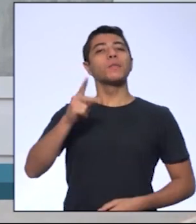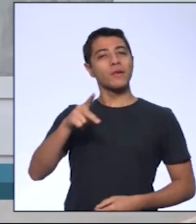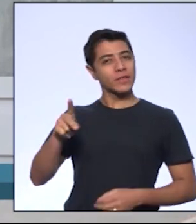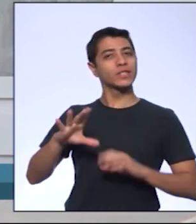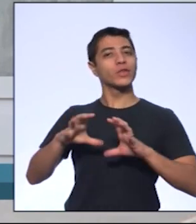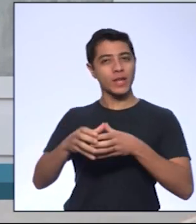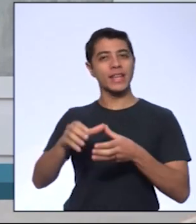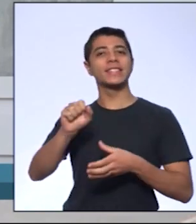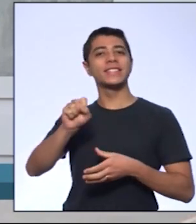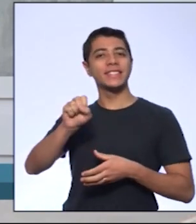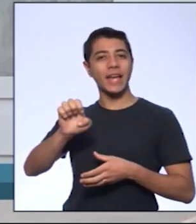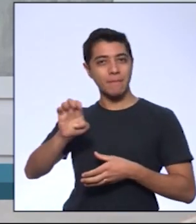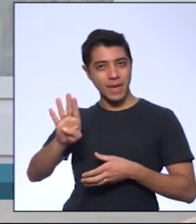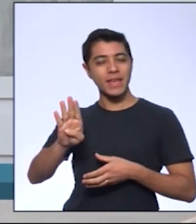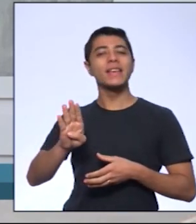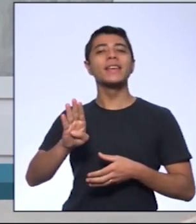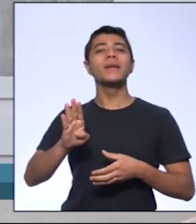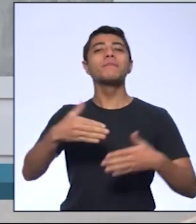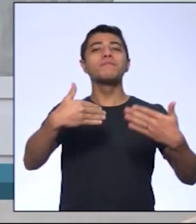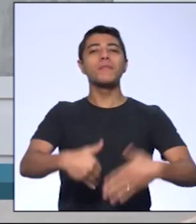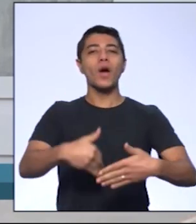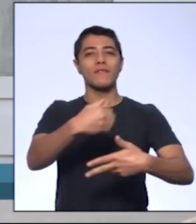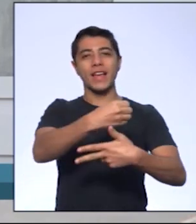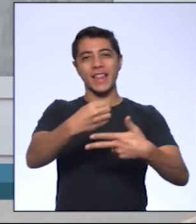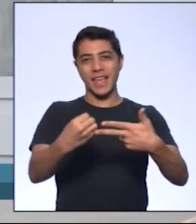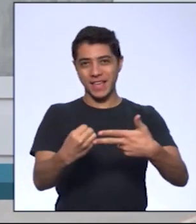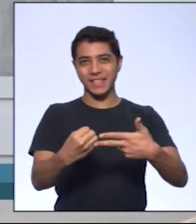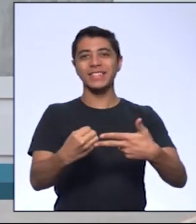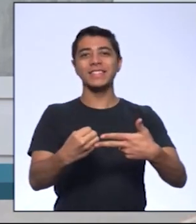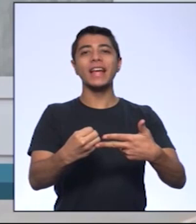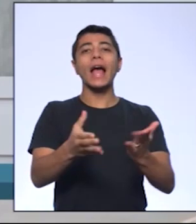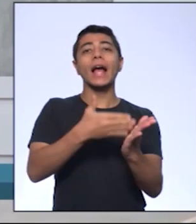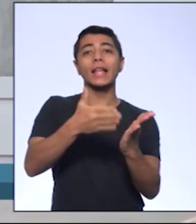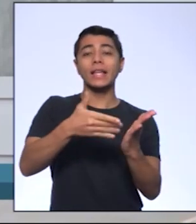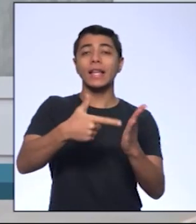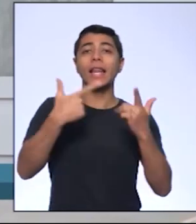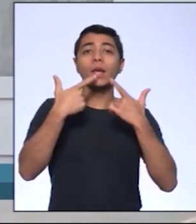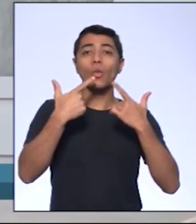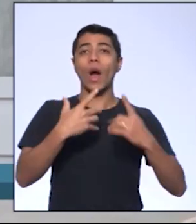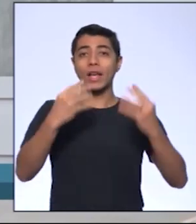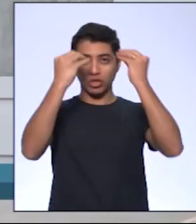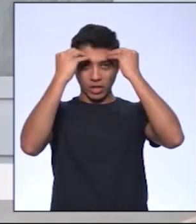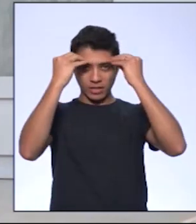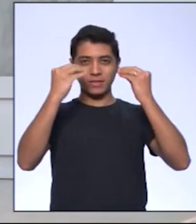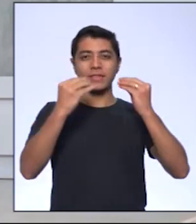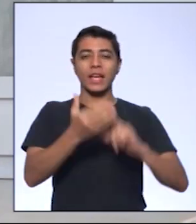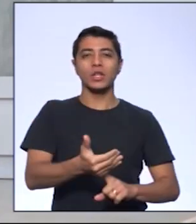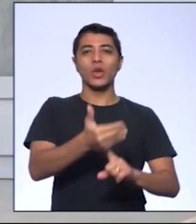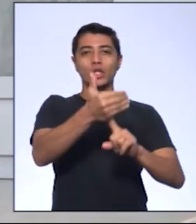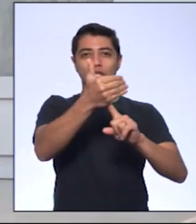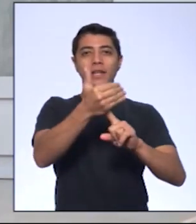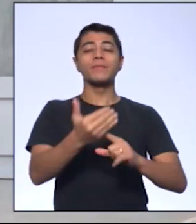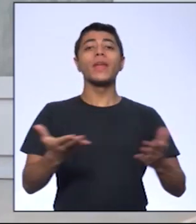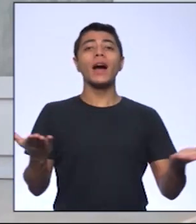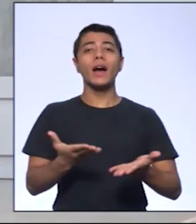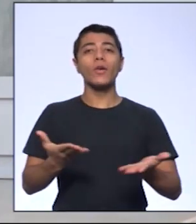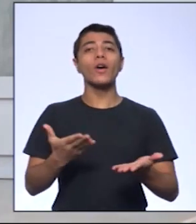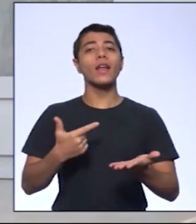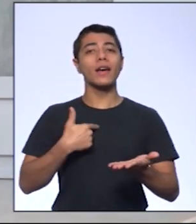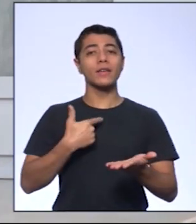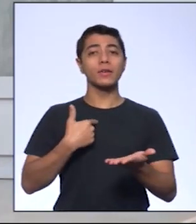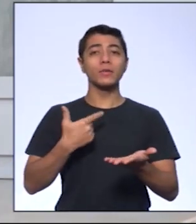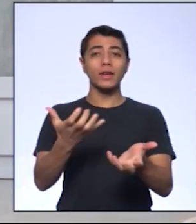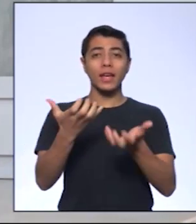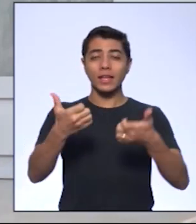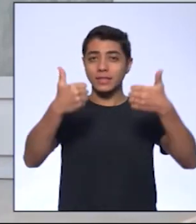de linguagens, códigos e suas tecnologias. A ideia dessa aula é falar um pouco sobre uma das competências do Enem que